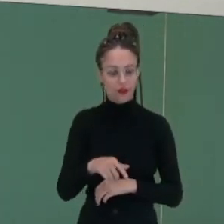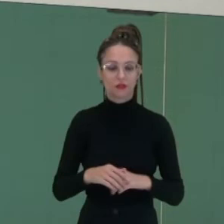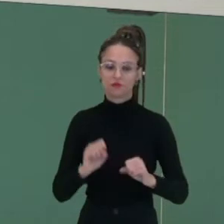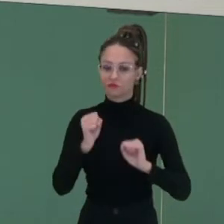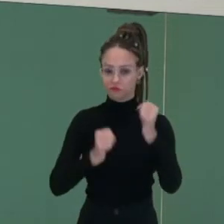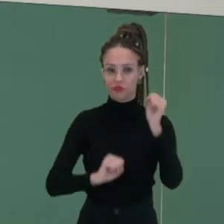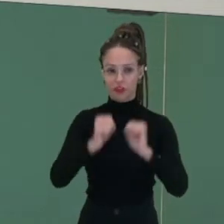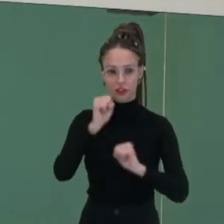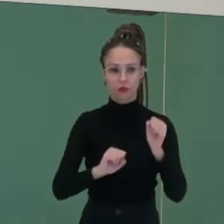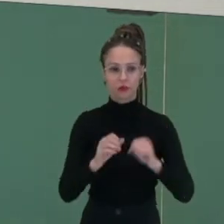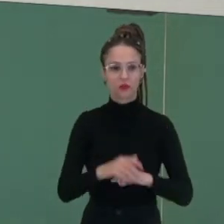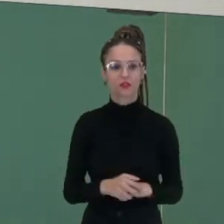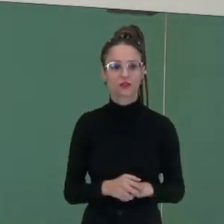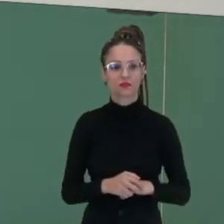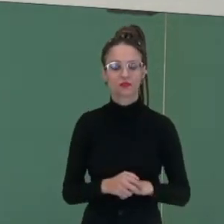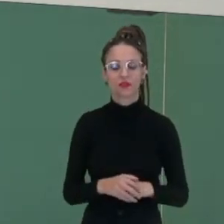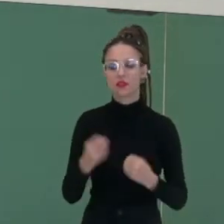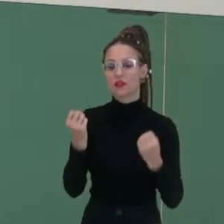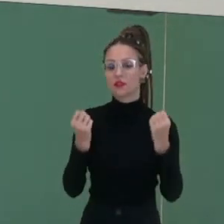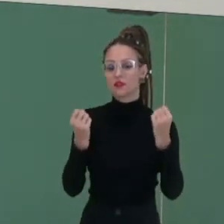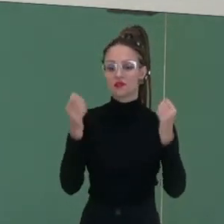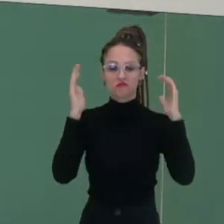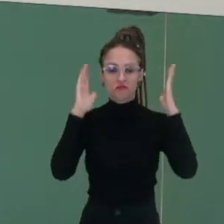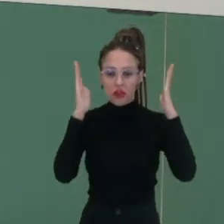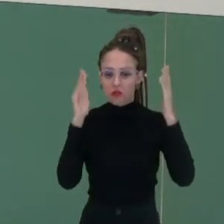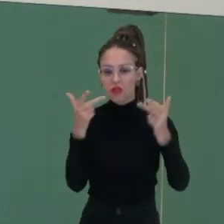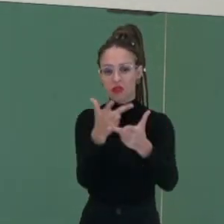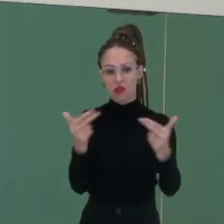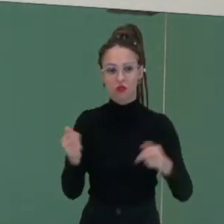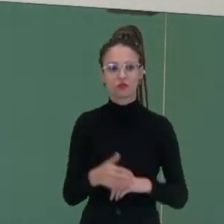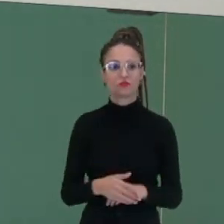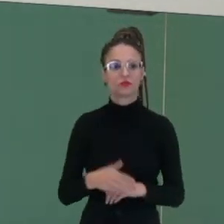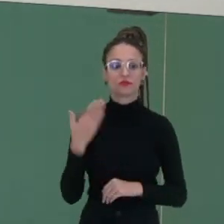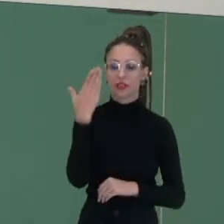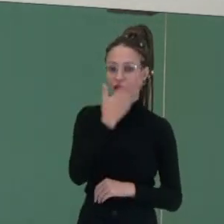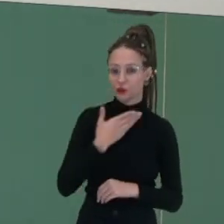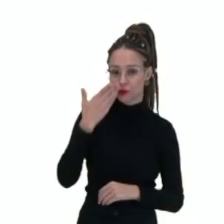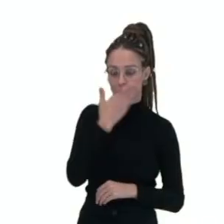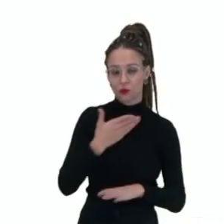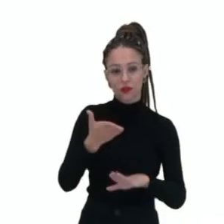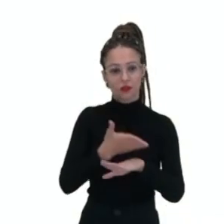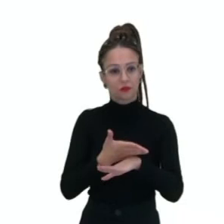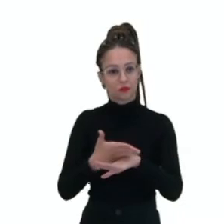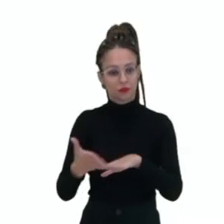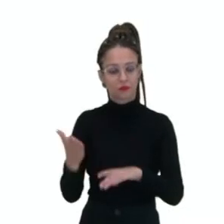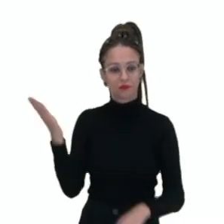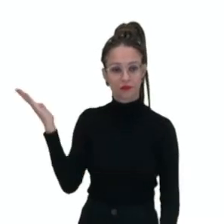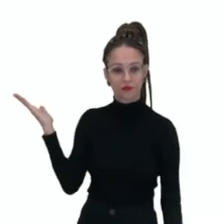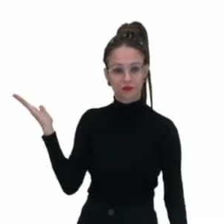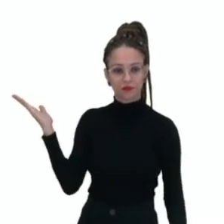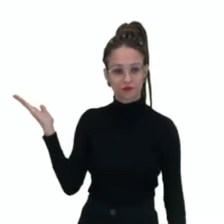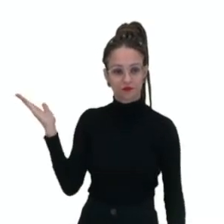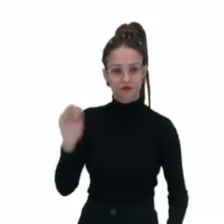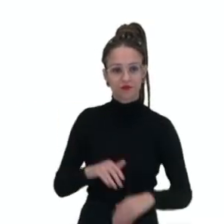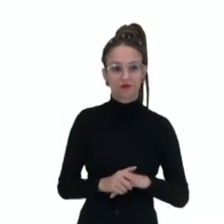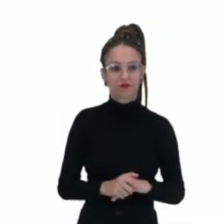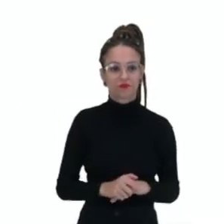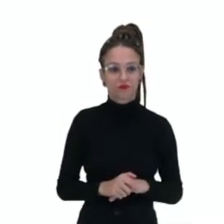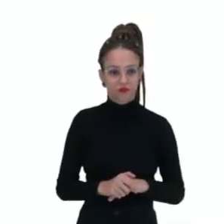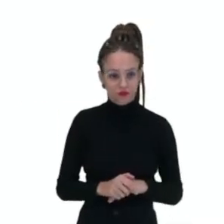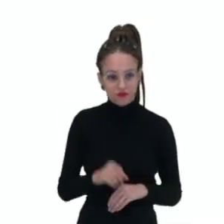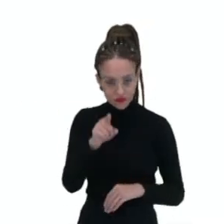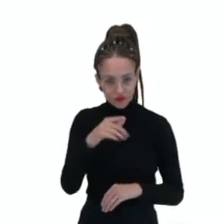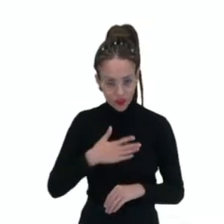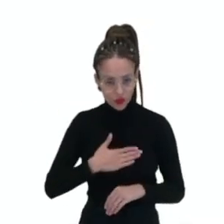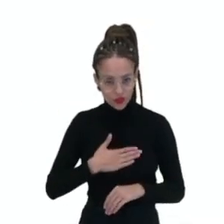manufatura. Veículos de carga. O açúcar refinado. Olha lá, ali a colher lá com açúcar refinado. Você gosta,